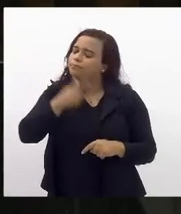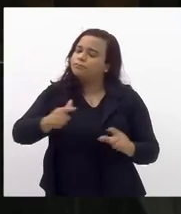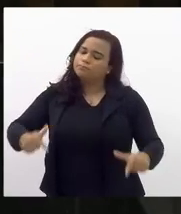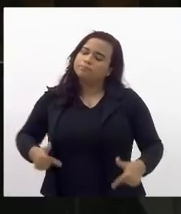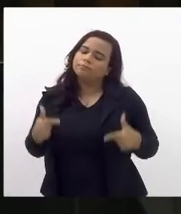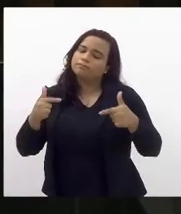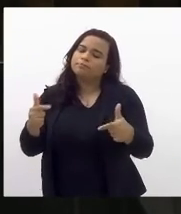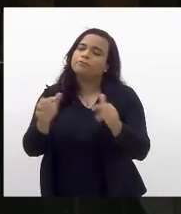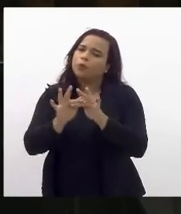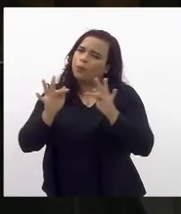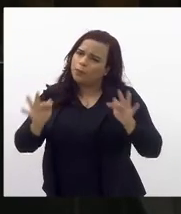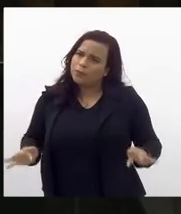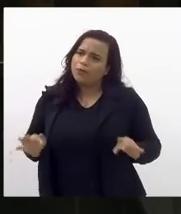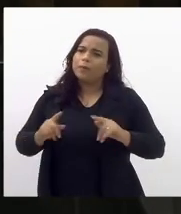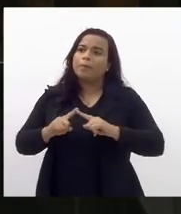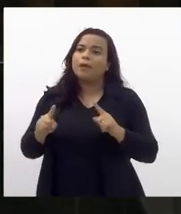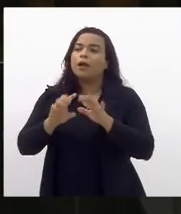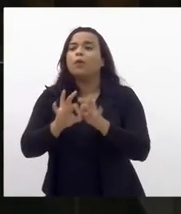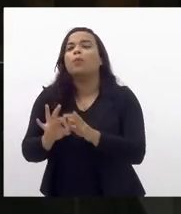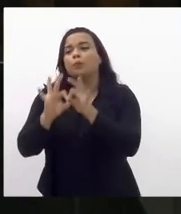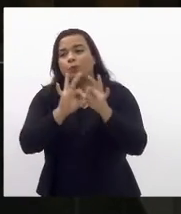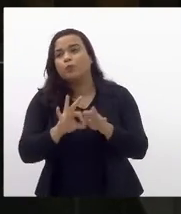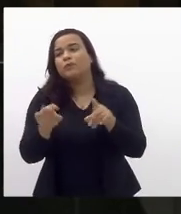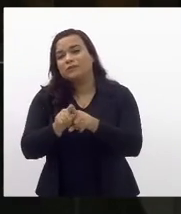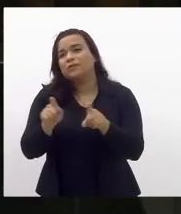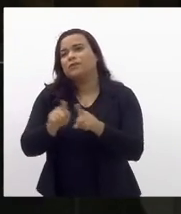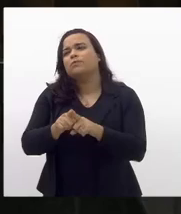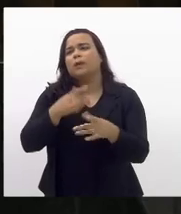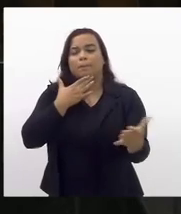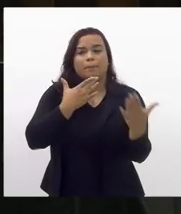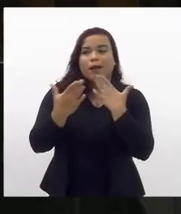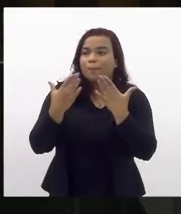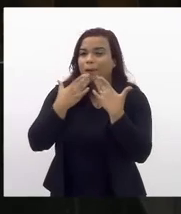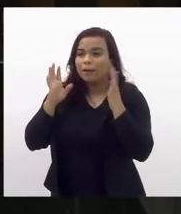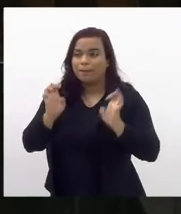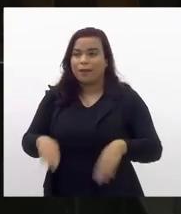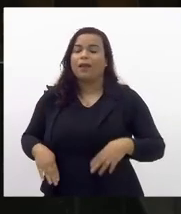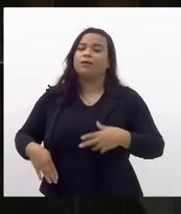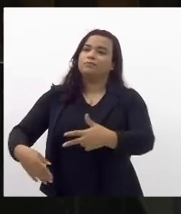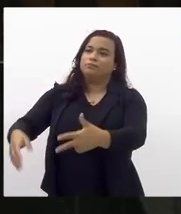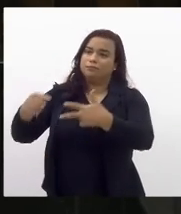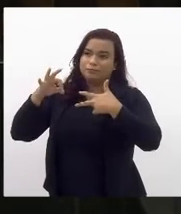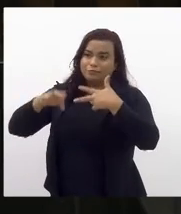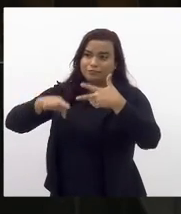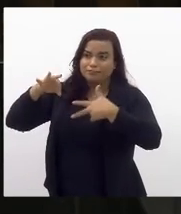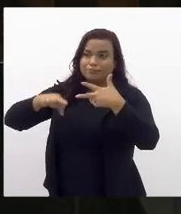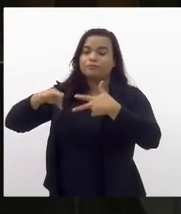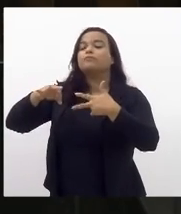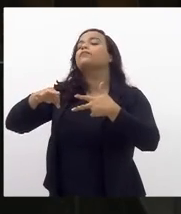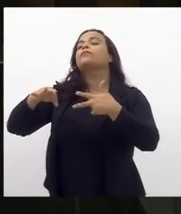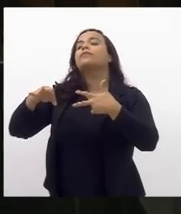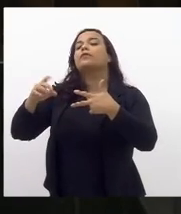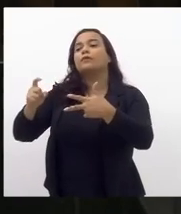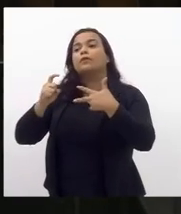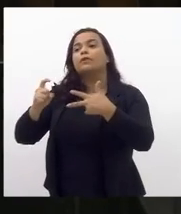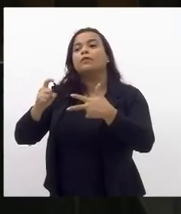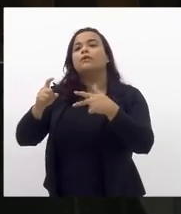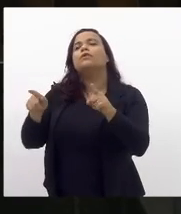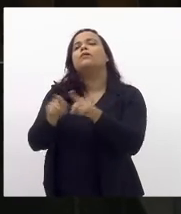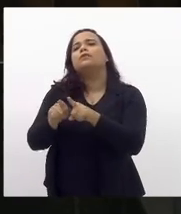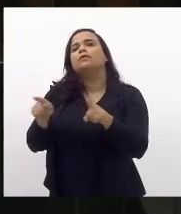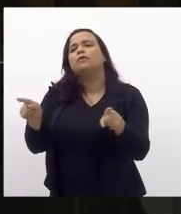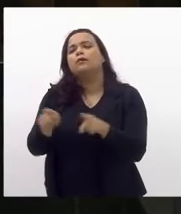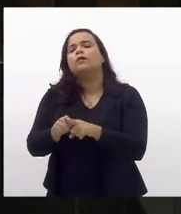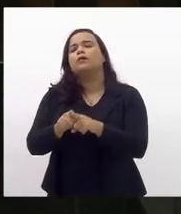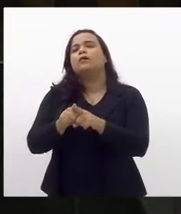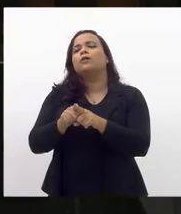muita humildade, mas com muita união, um bom diálogo com o Poder Executivo, com a Procuradoria-Geral do Estado, com o Ministério